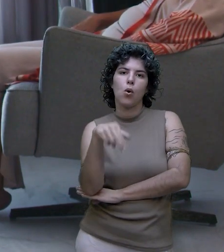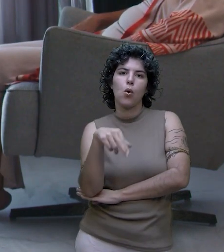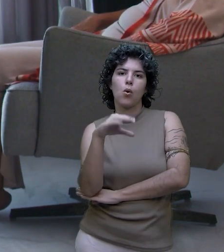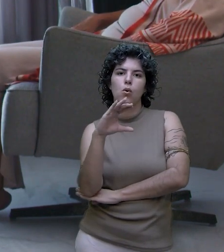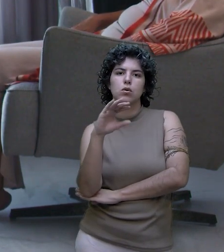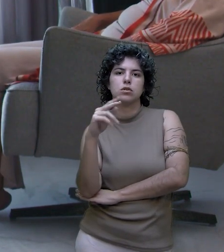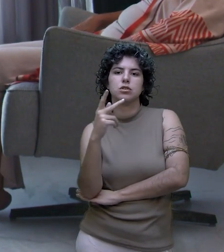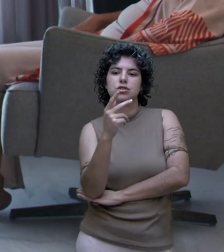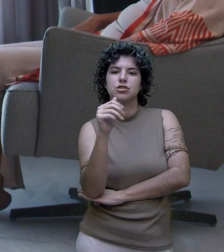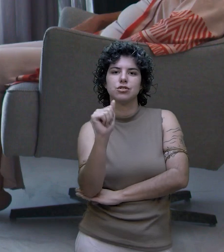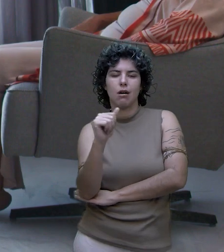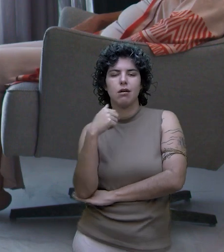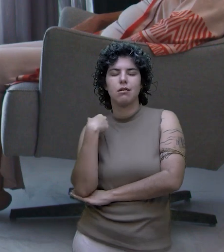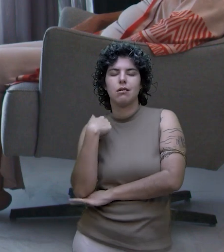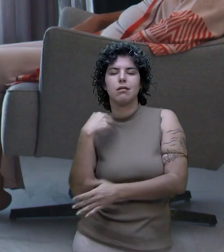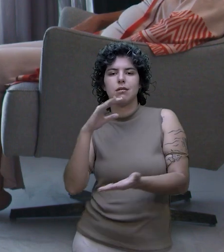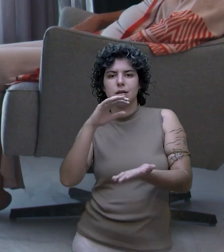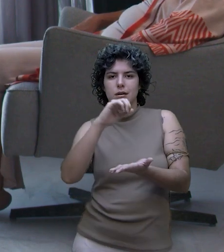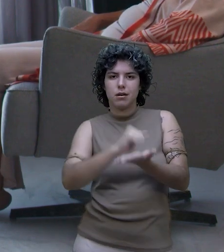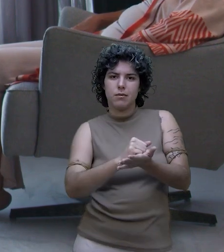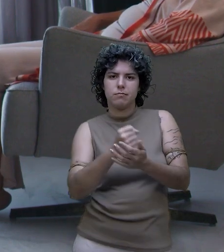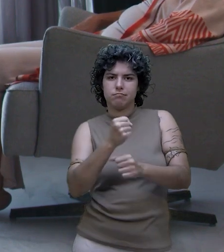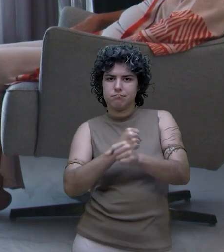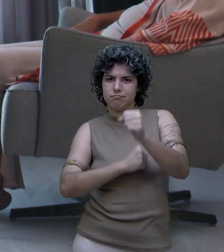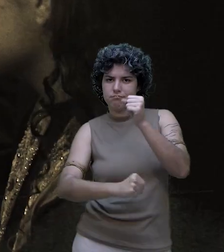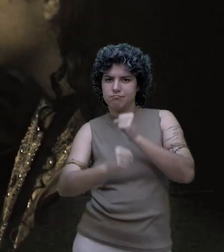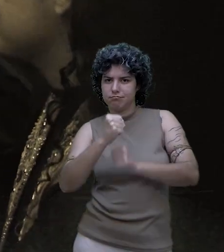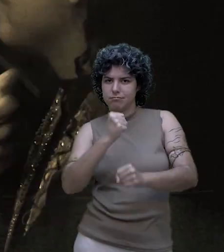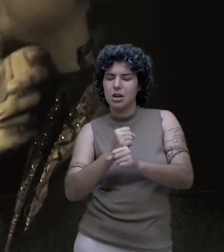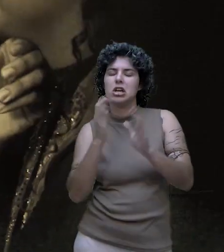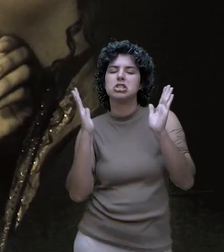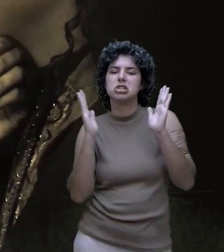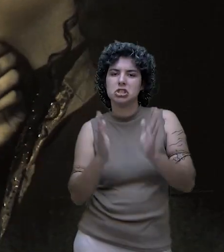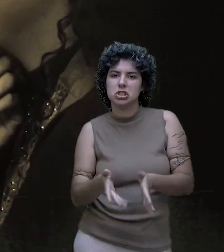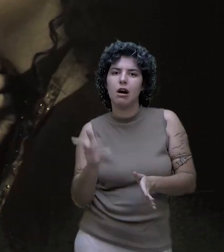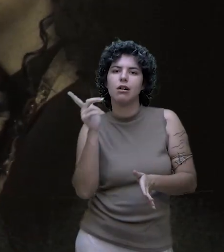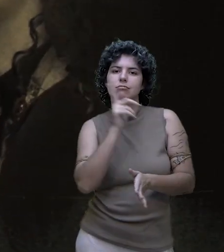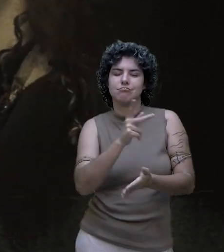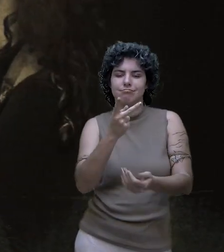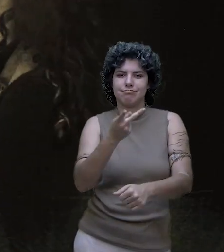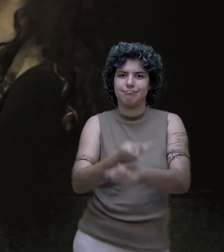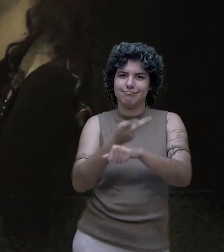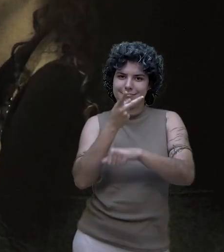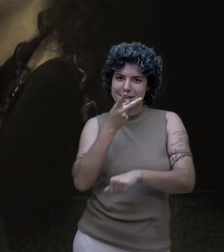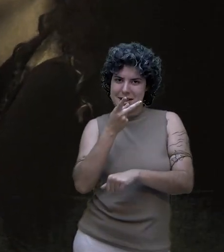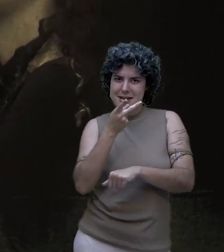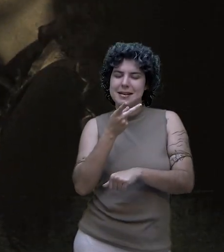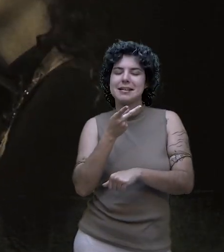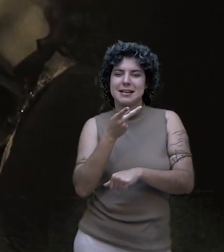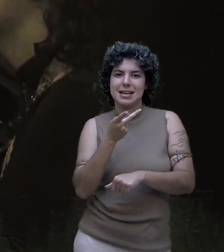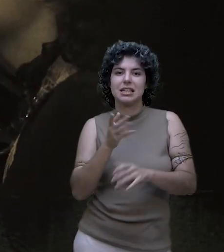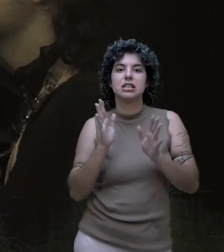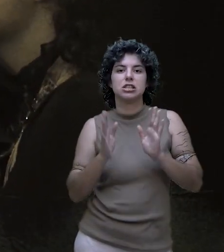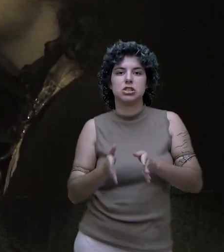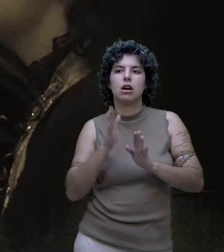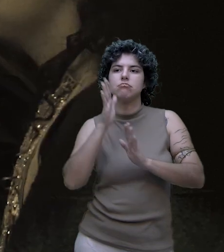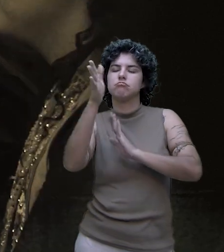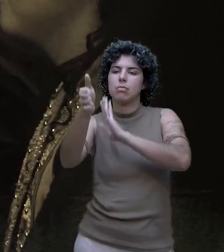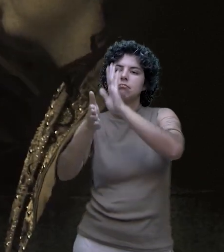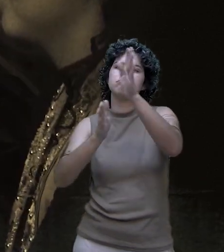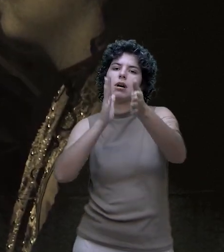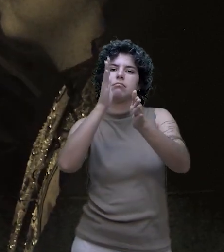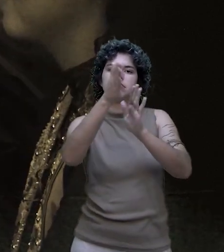do ano, e aí a gente já ganhou prêmios também com ele, e está começando a rodar os festivais de